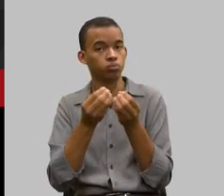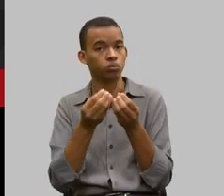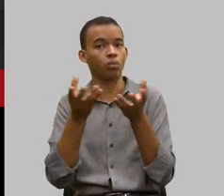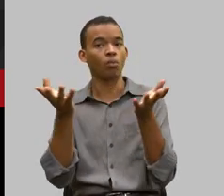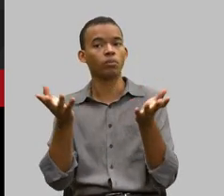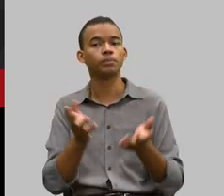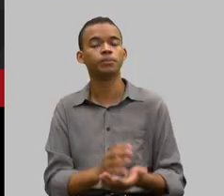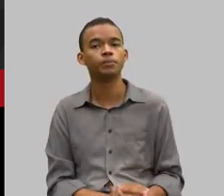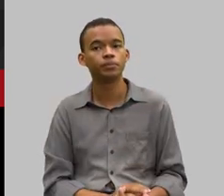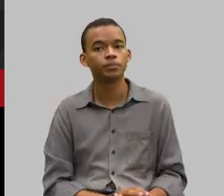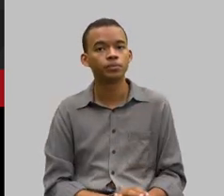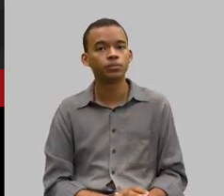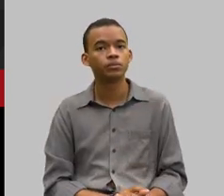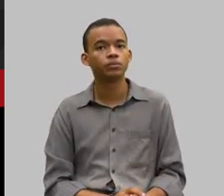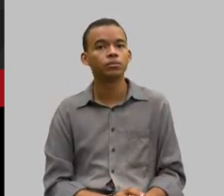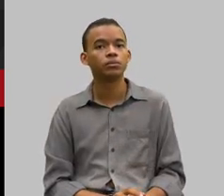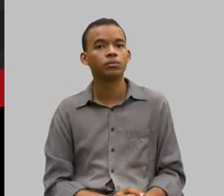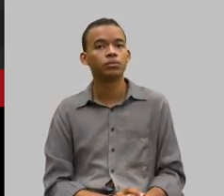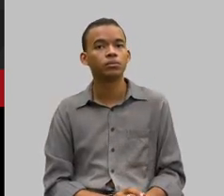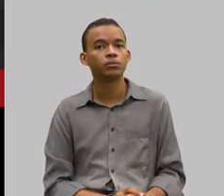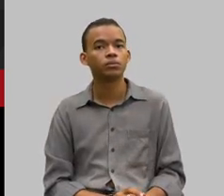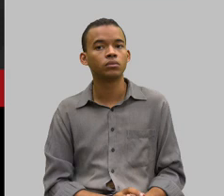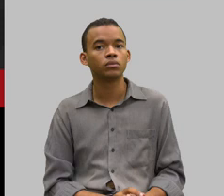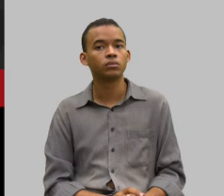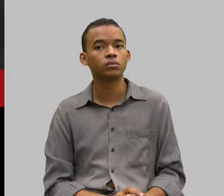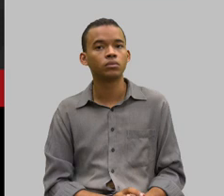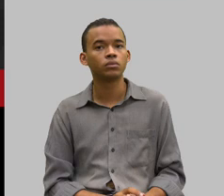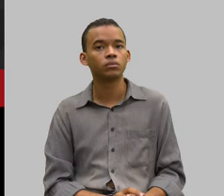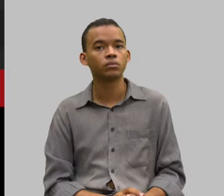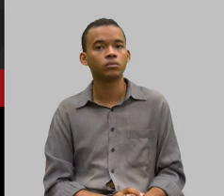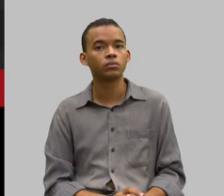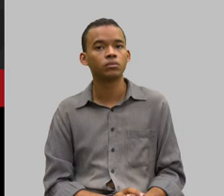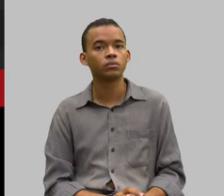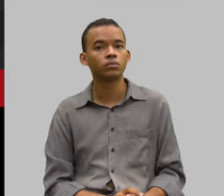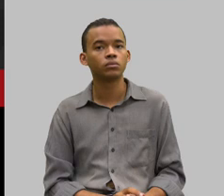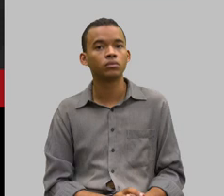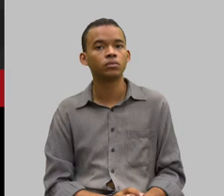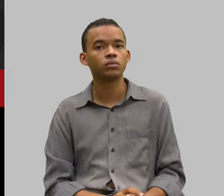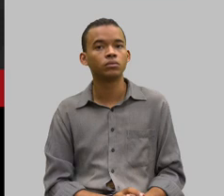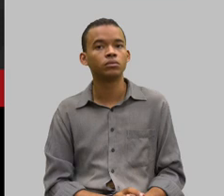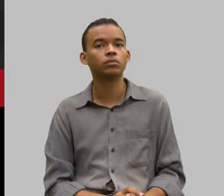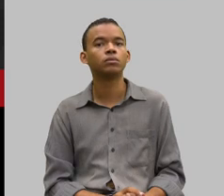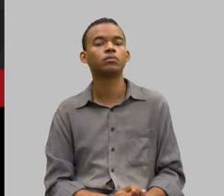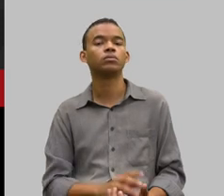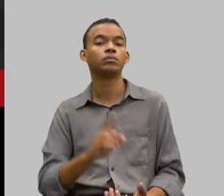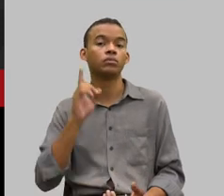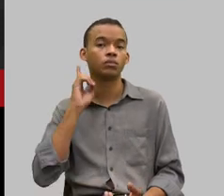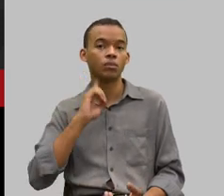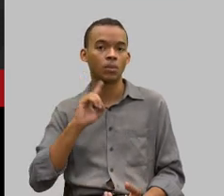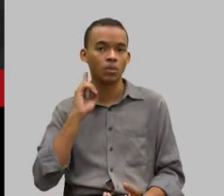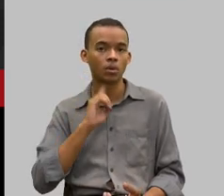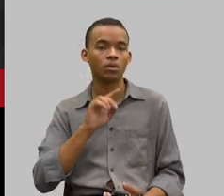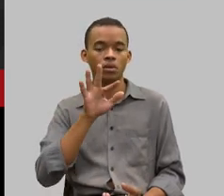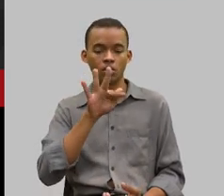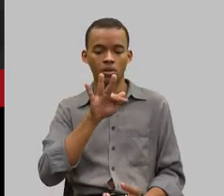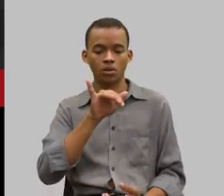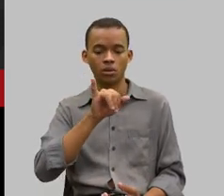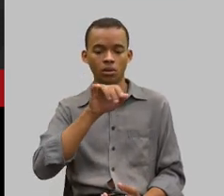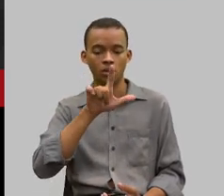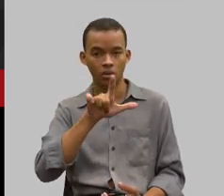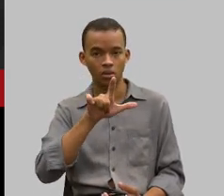disso O Minas filme comission é outro ponto de contato que a Mc tem com as cidades do interior que é a capacitação de